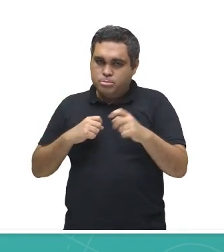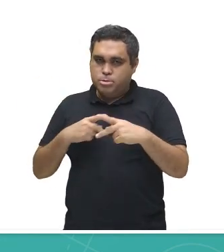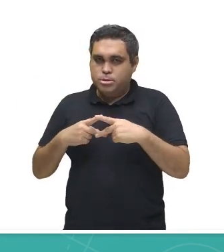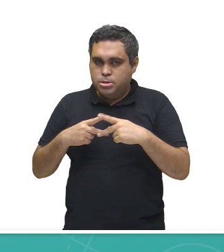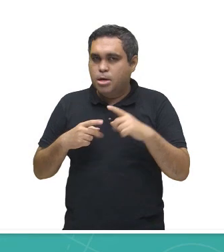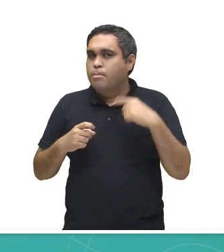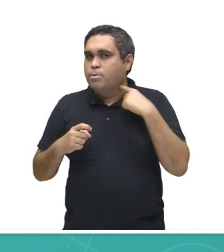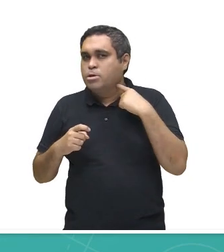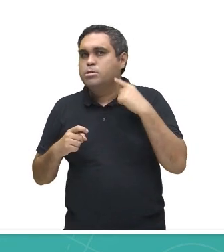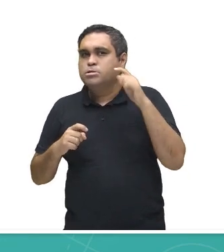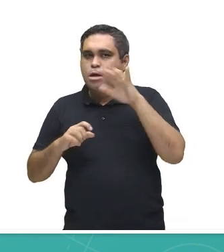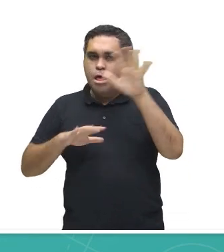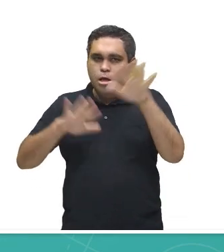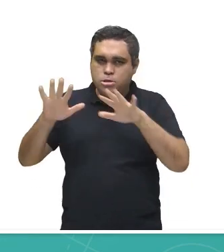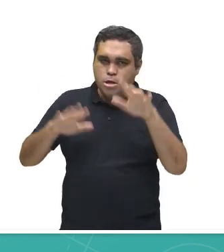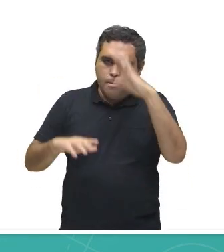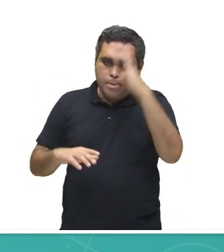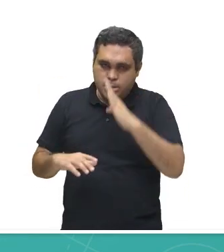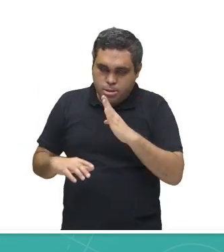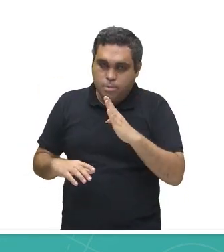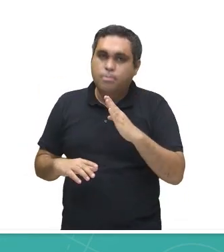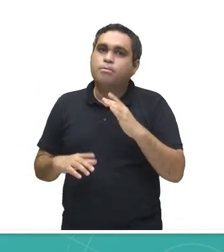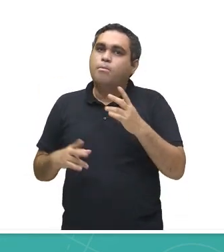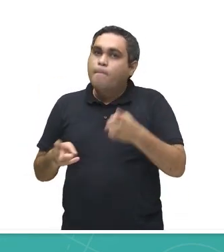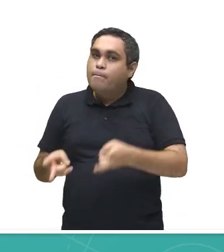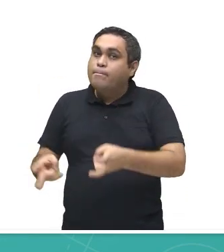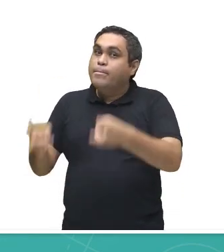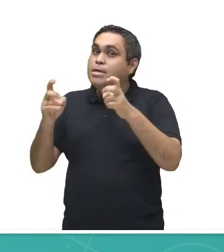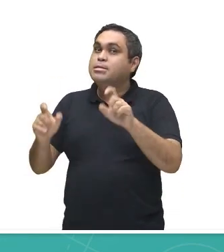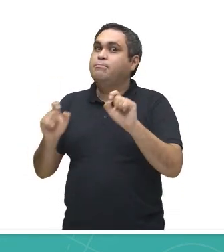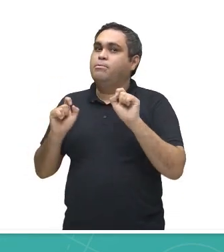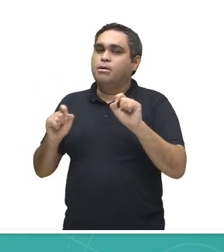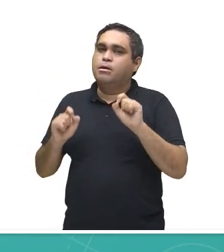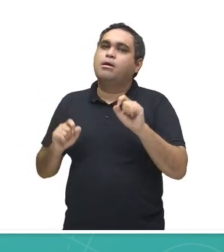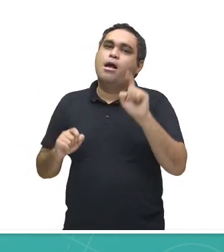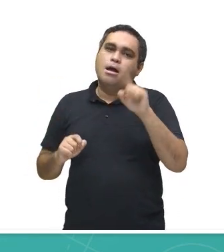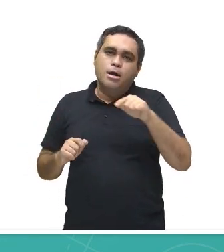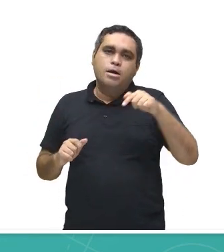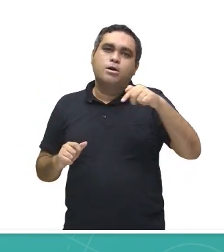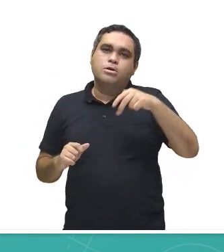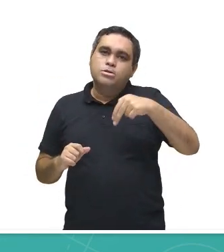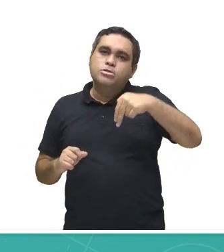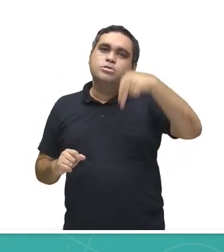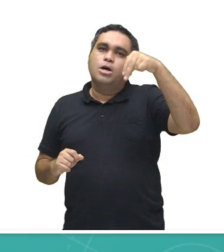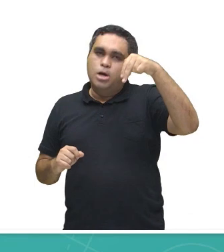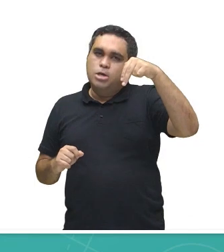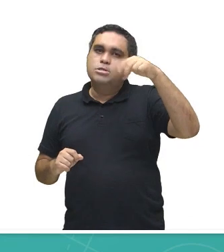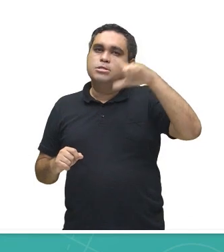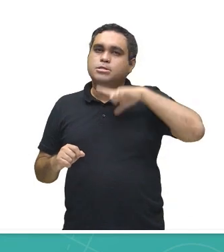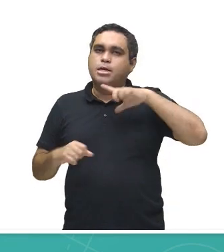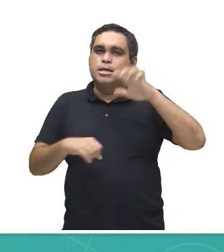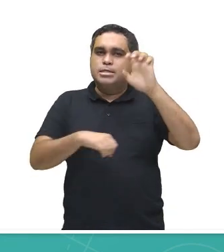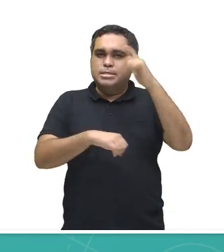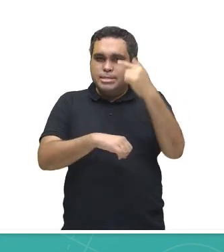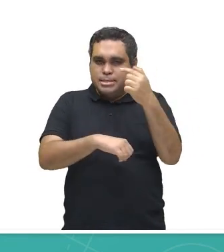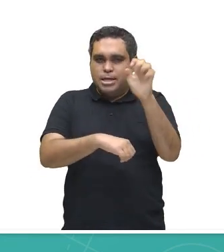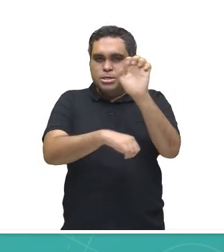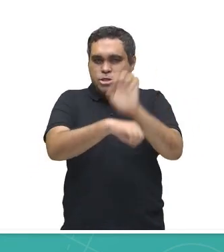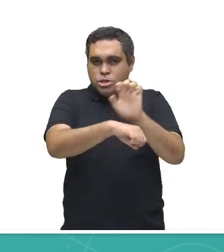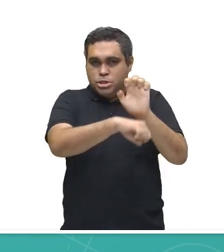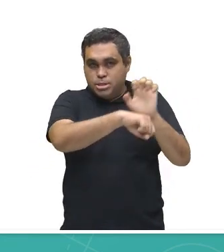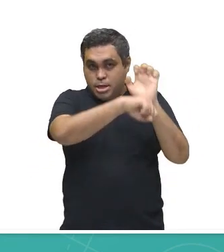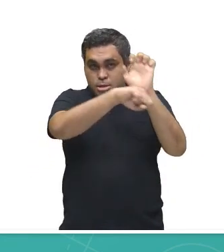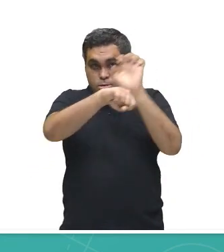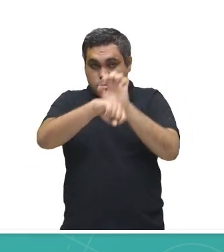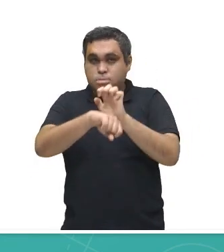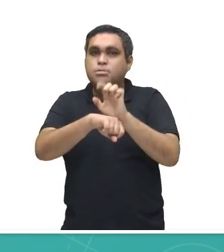regional do Brasil, é possível verificar, tá, que a região norte, que é formada por 7 estados, vai ser